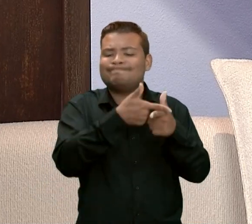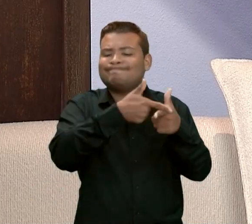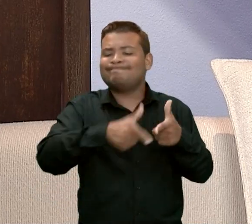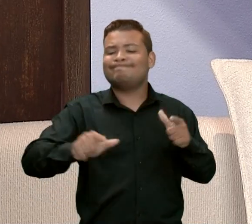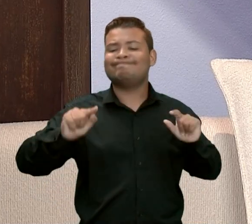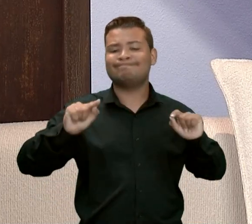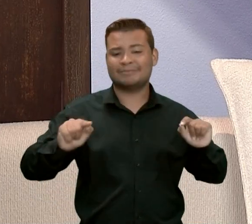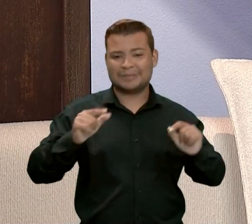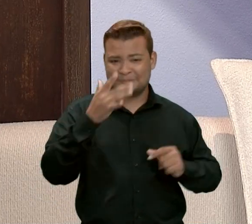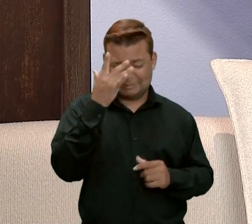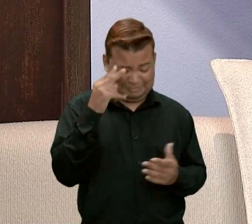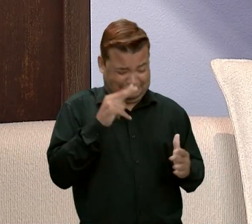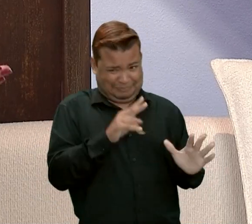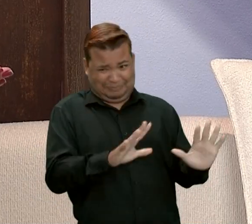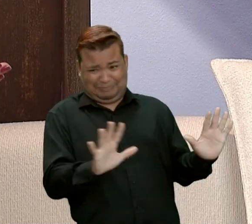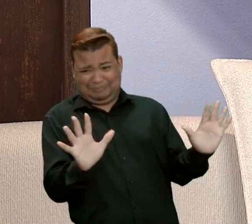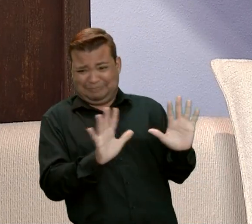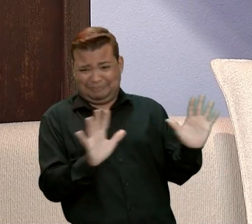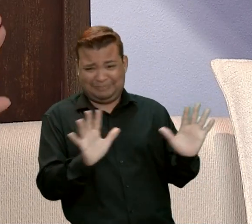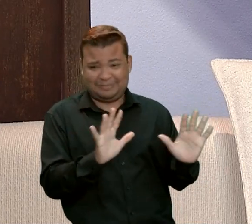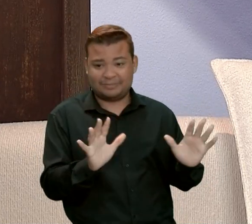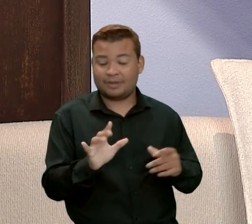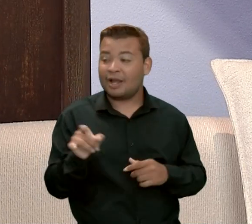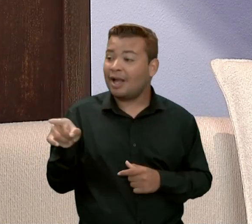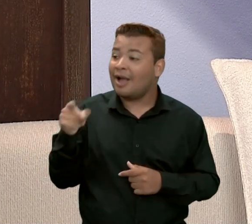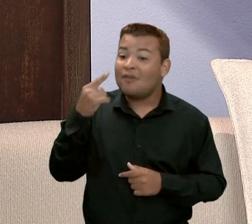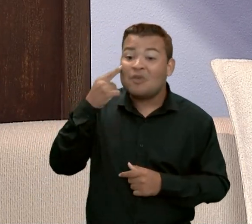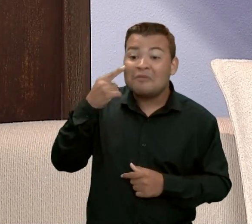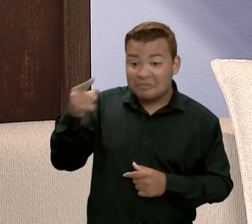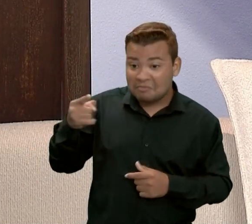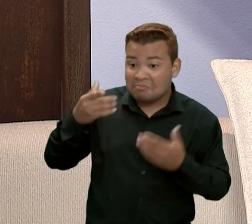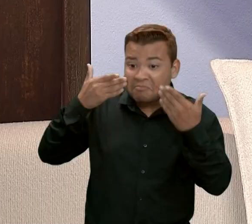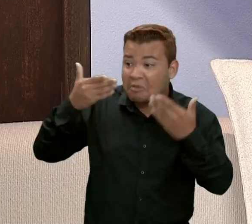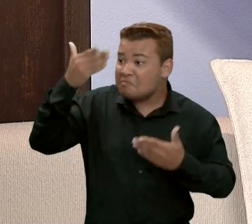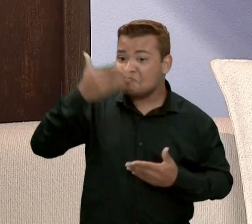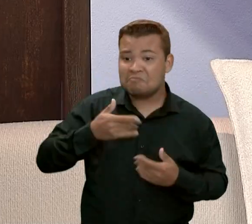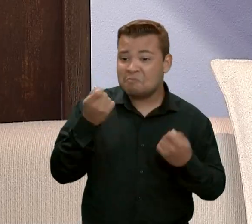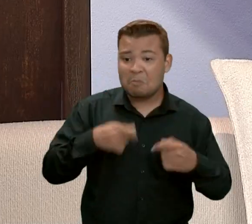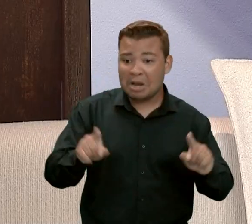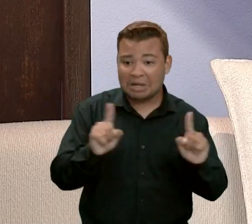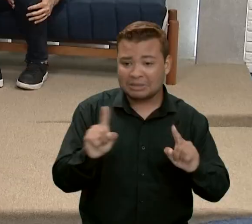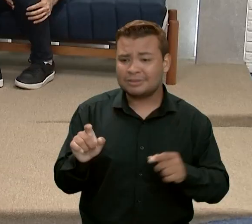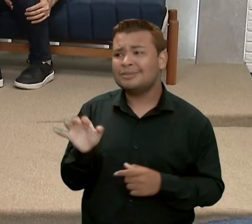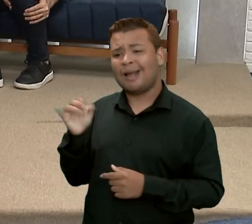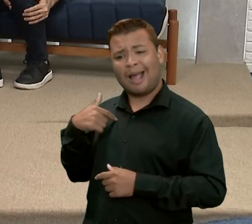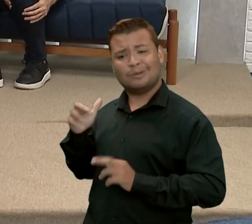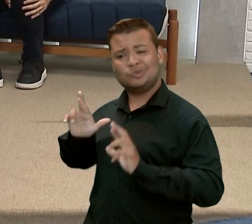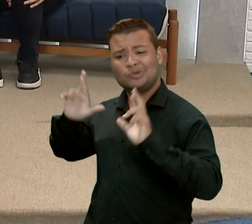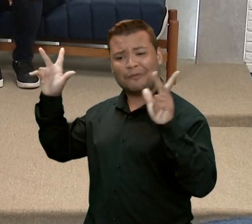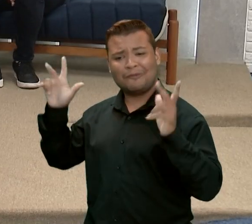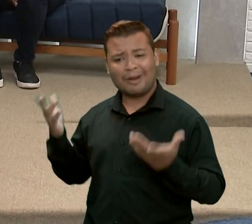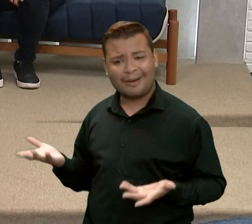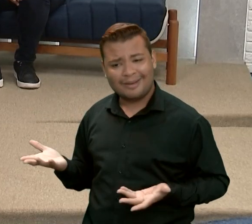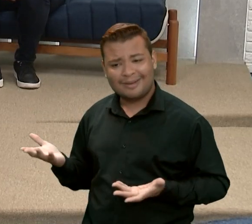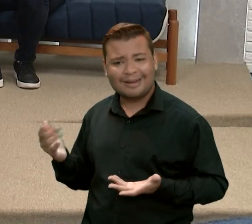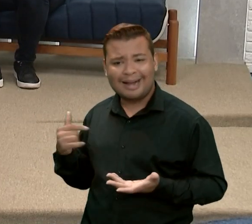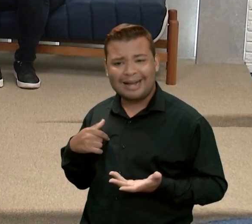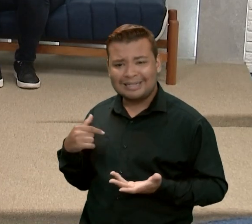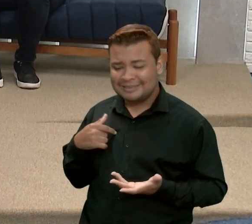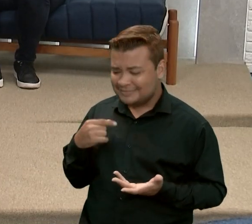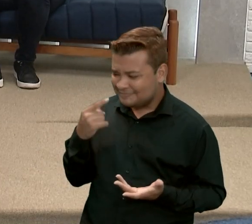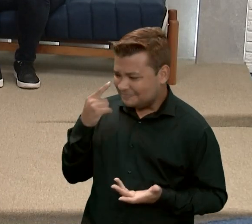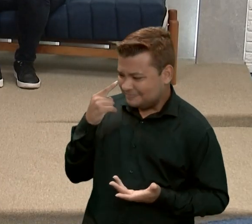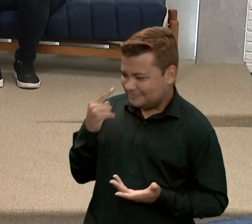É a repulsa, que você mostrou aqui que não precisamos ter. Eu sou diferenciado nesse sentido, eu não tenho